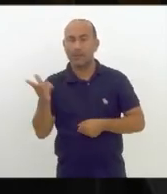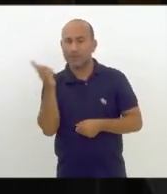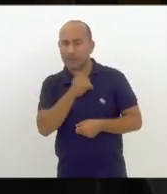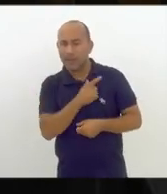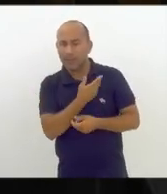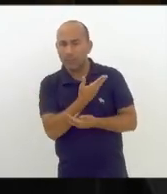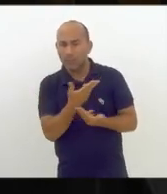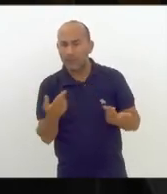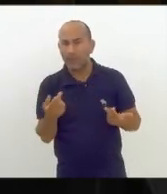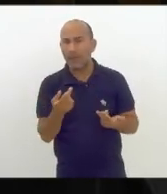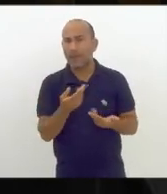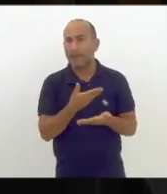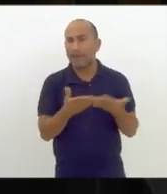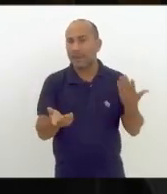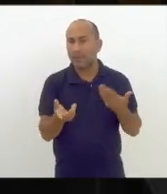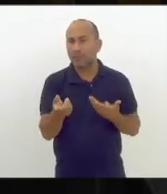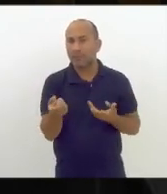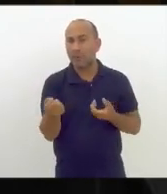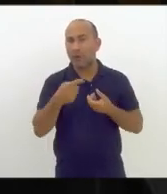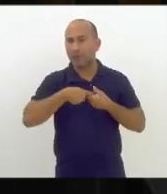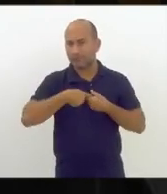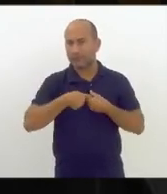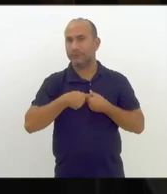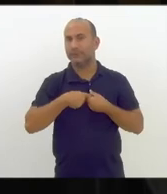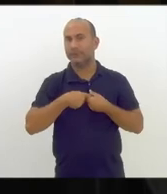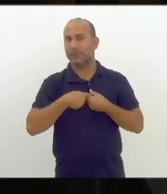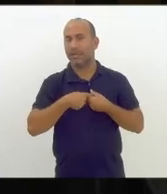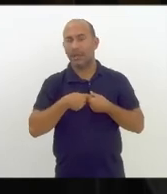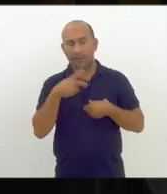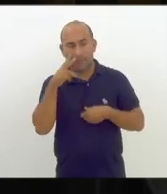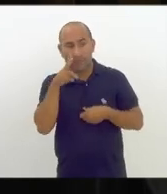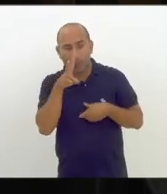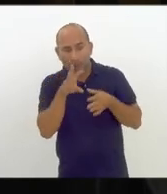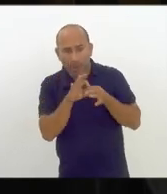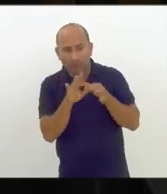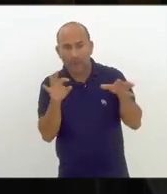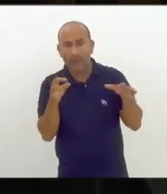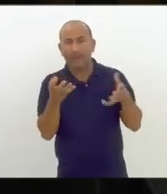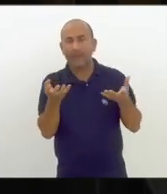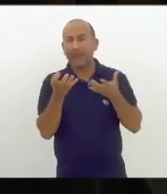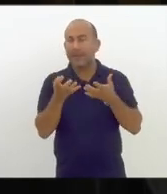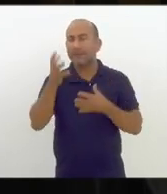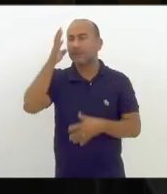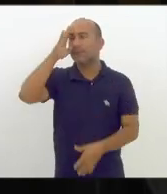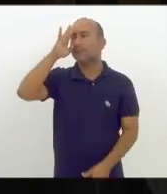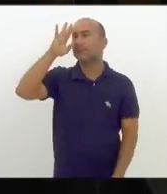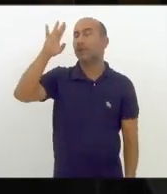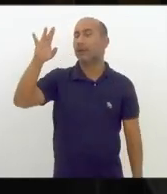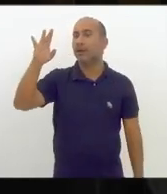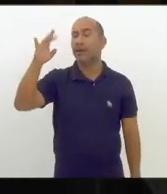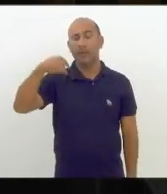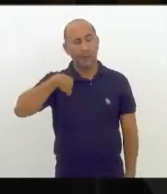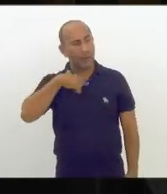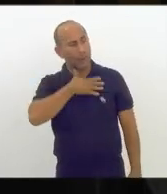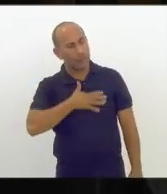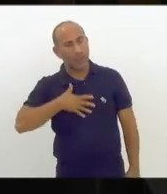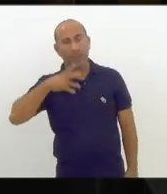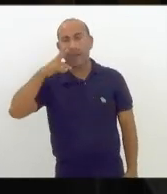tinha perdido e ver aquela independência que ele então tinha sonhado. E é o que eu gostaria de